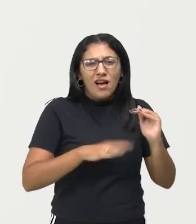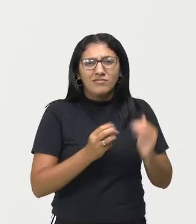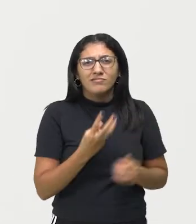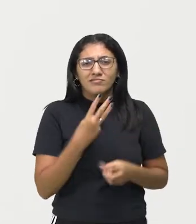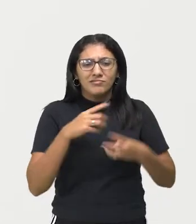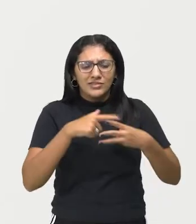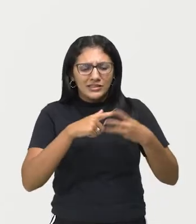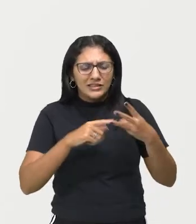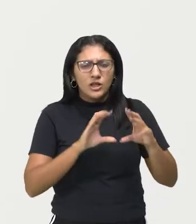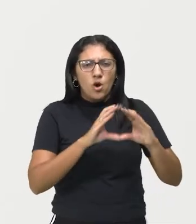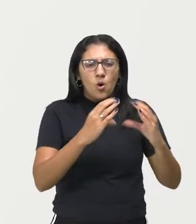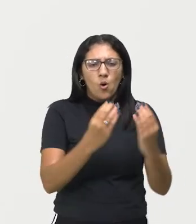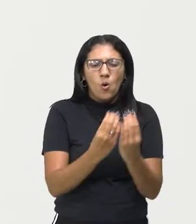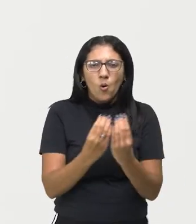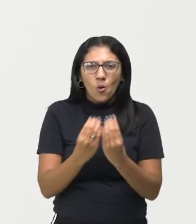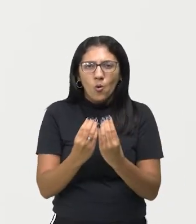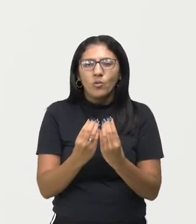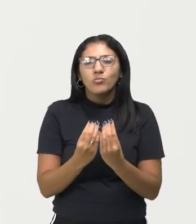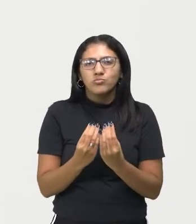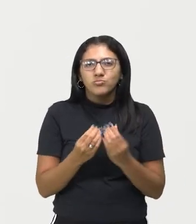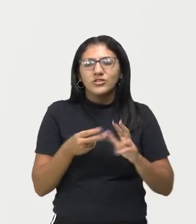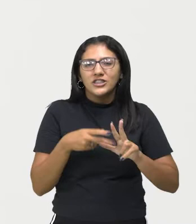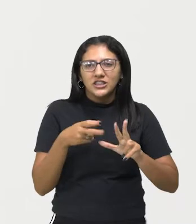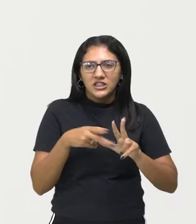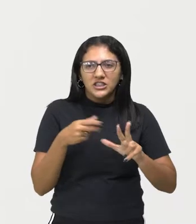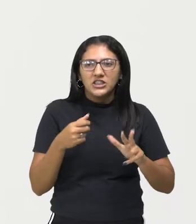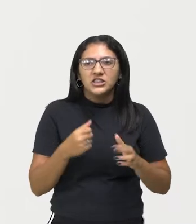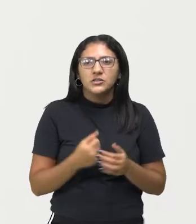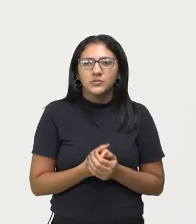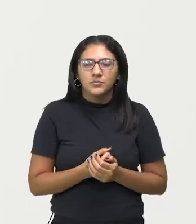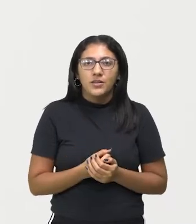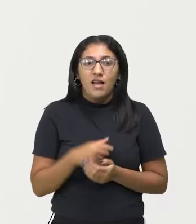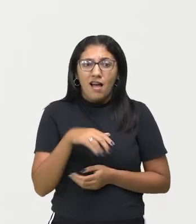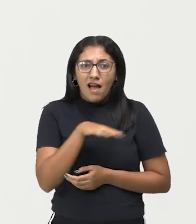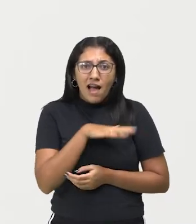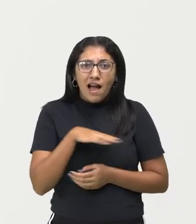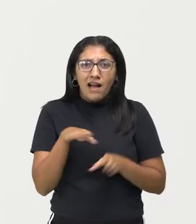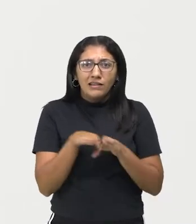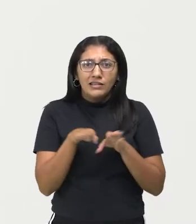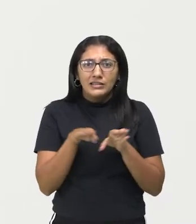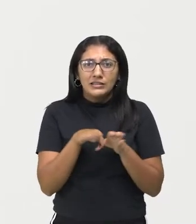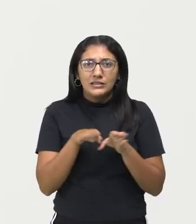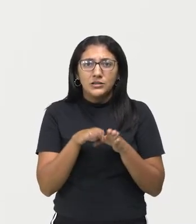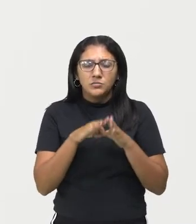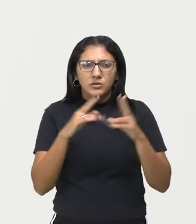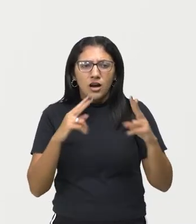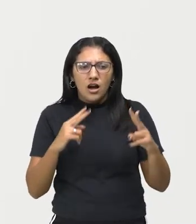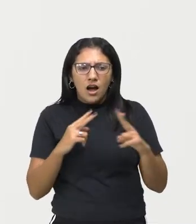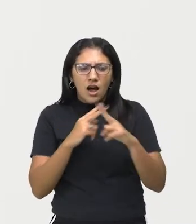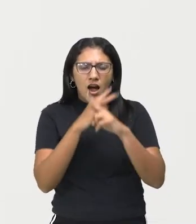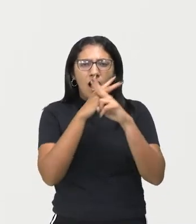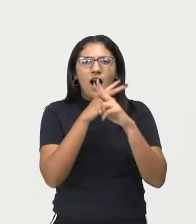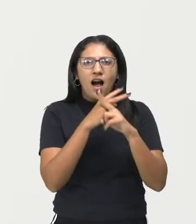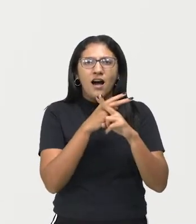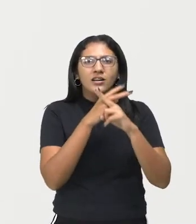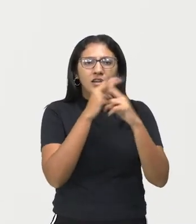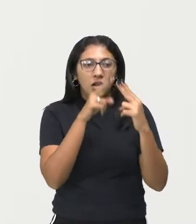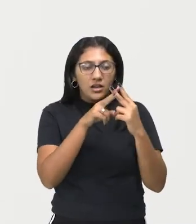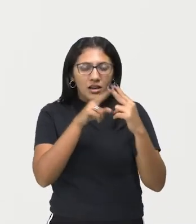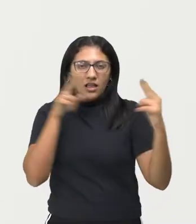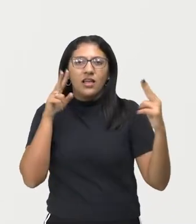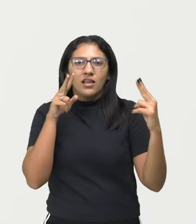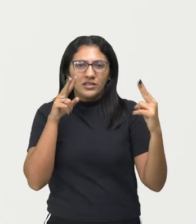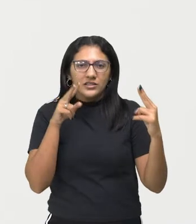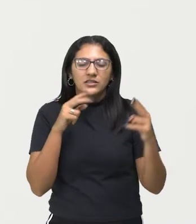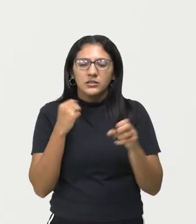na colocação das suas torres de transmissão, ainda acabam cortando mais 4 reservas